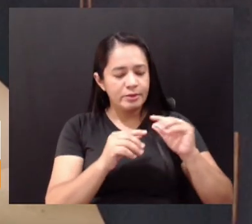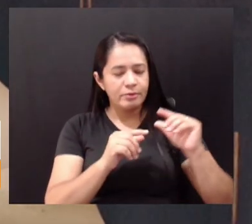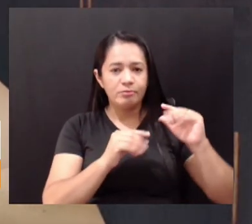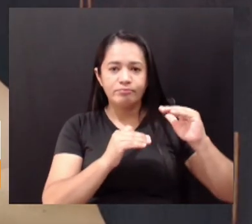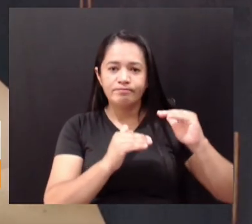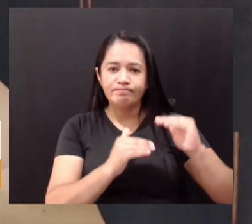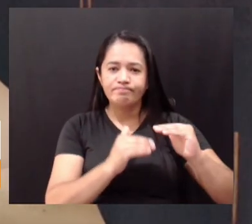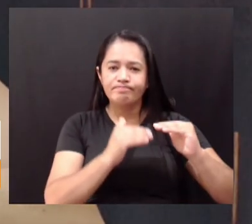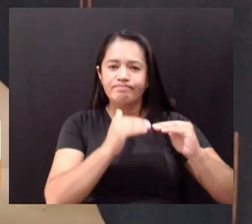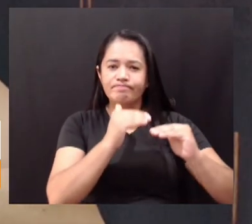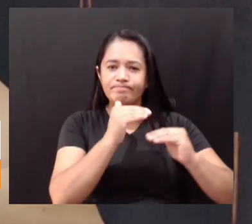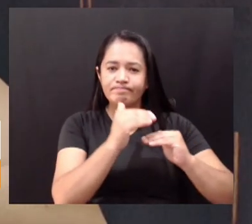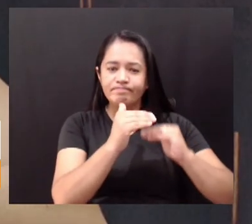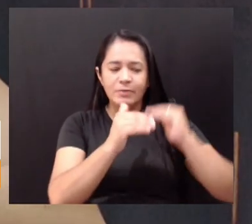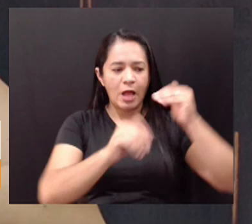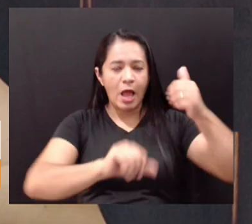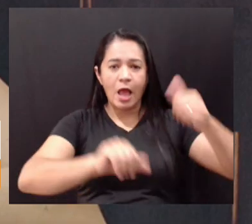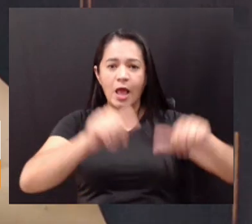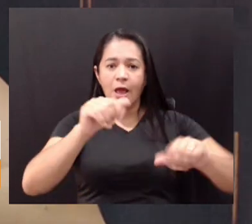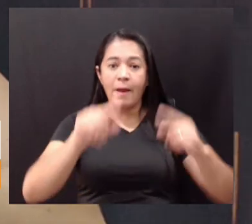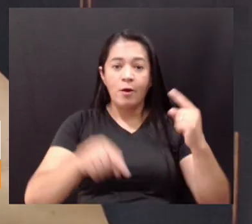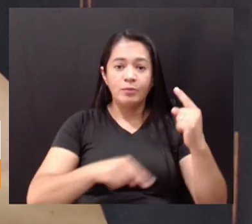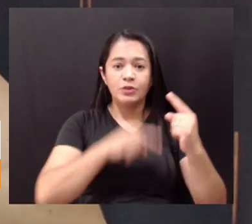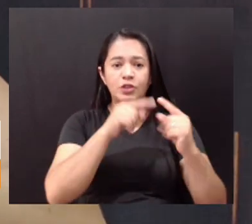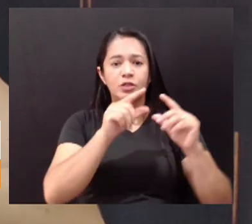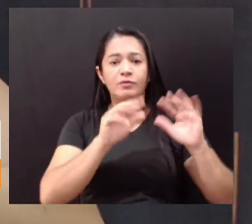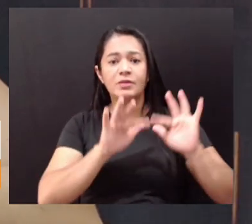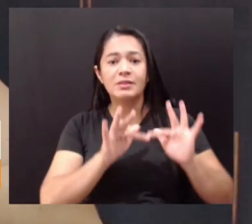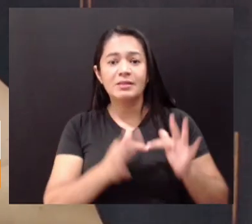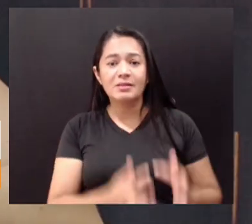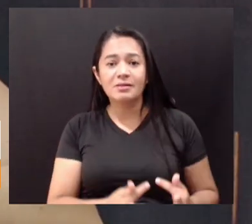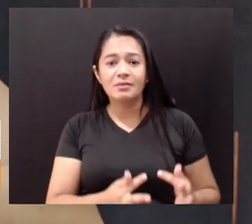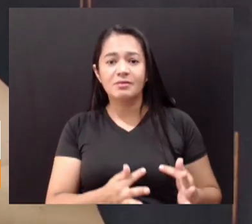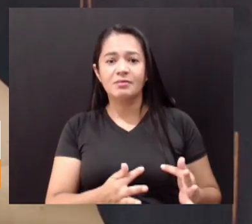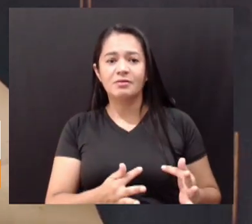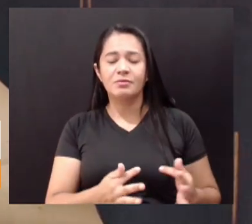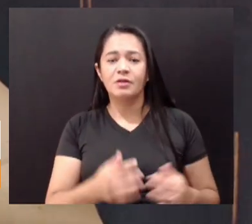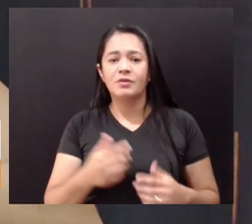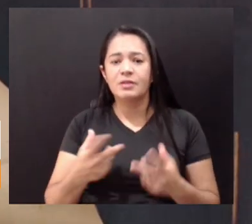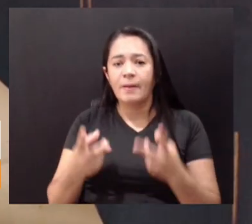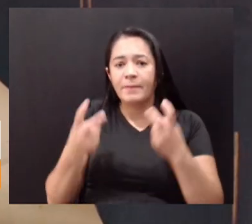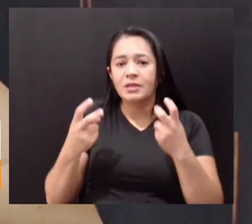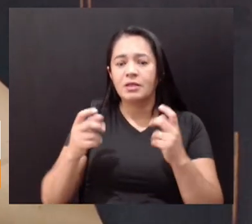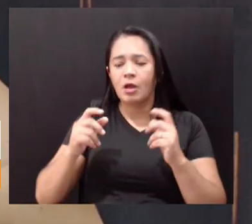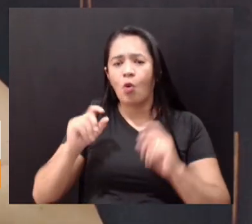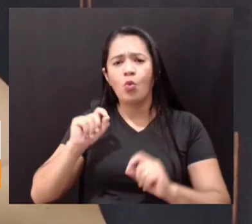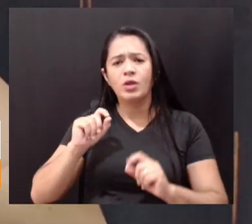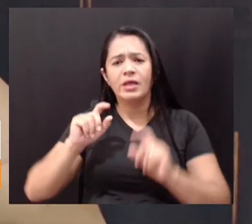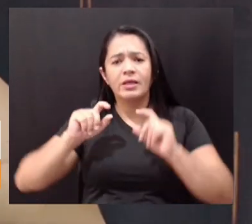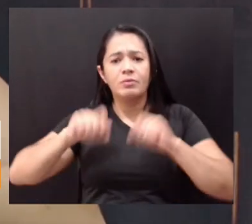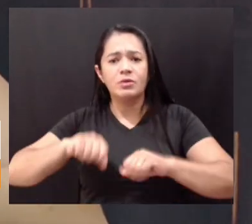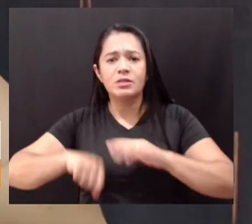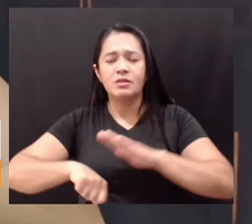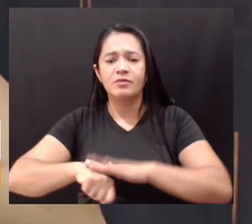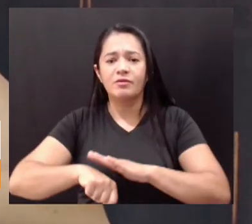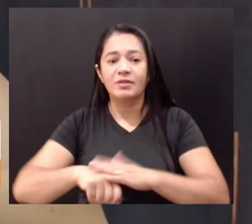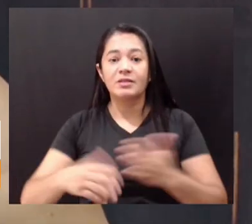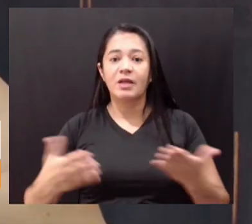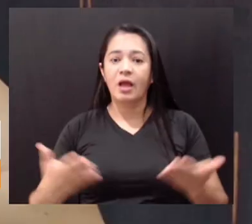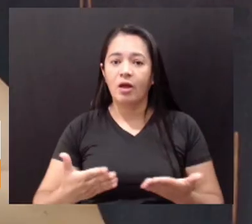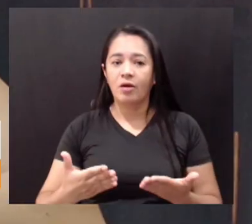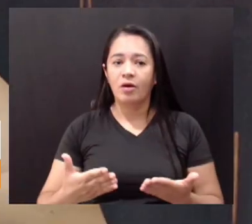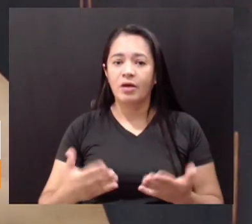metas menores, né, de ver o que que é que está dando agora para fazer, né, sempre valorizar o que já